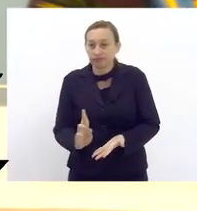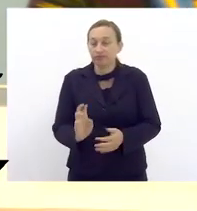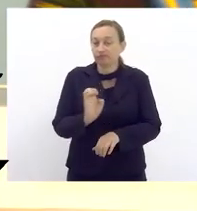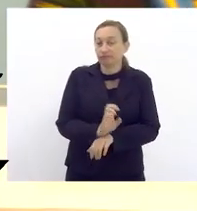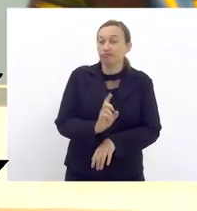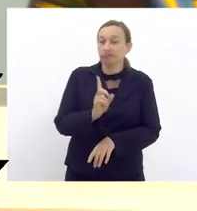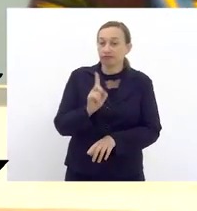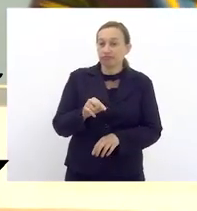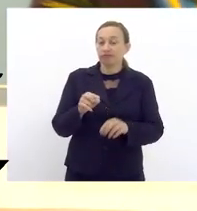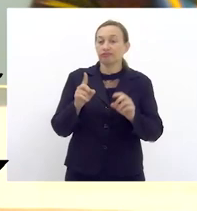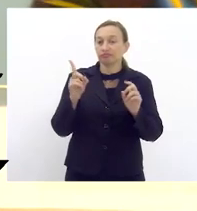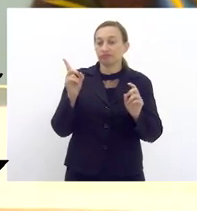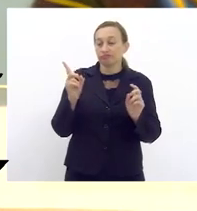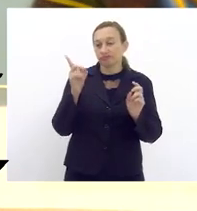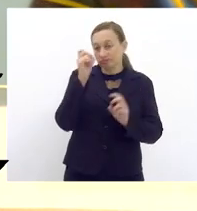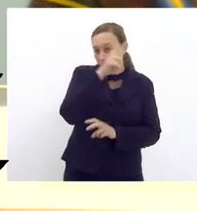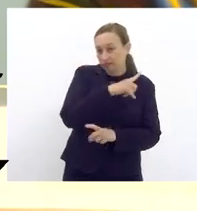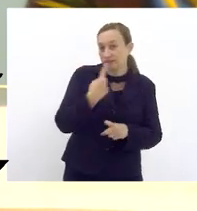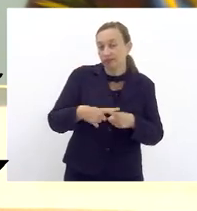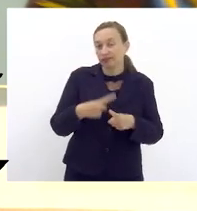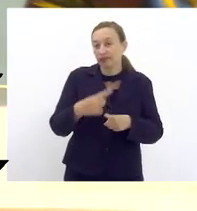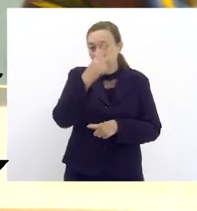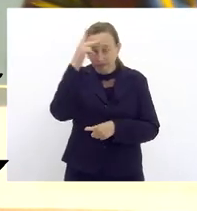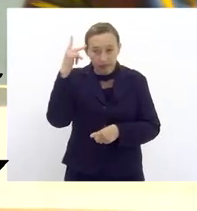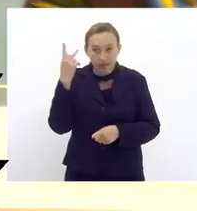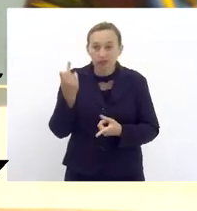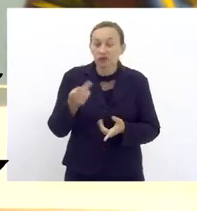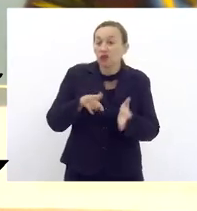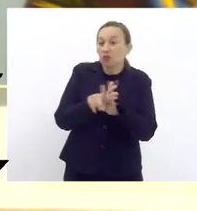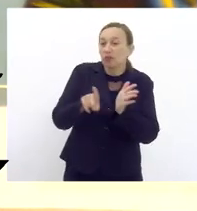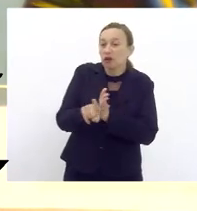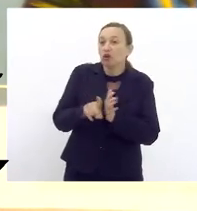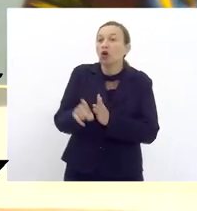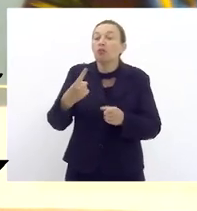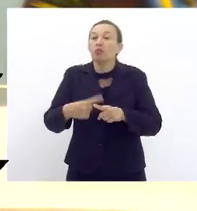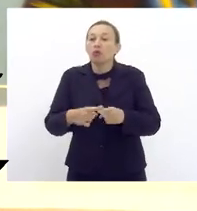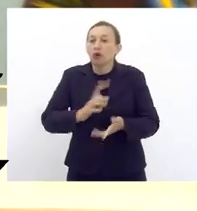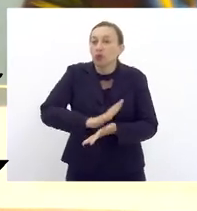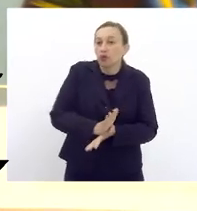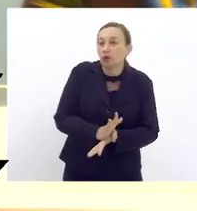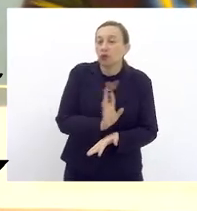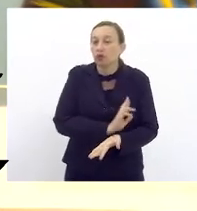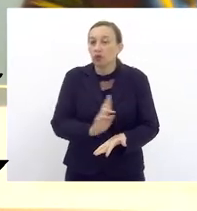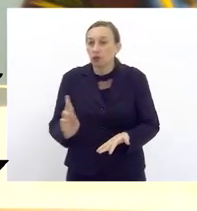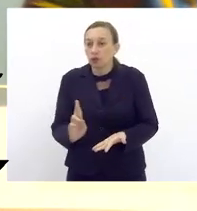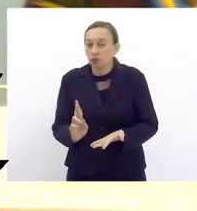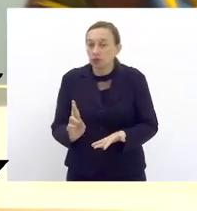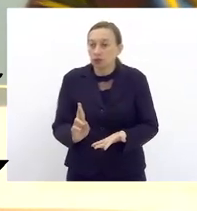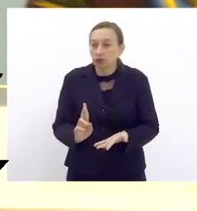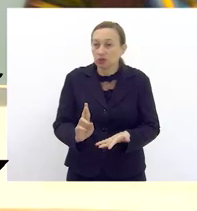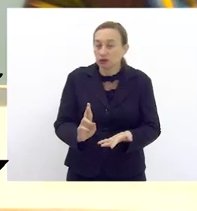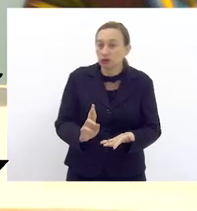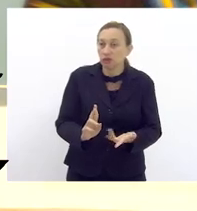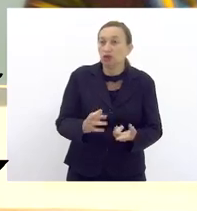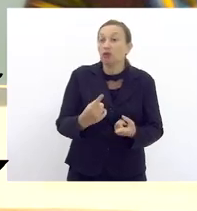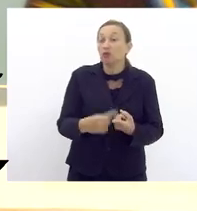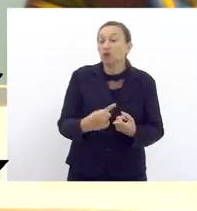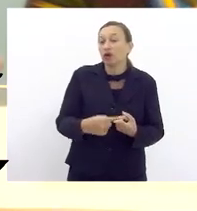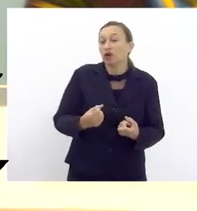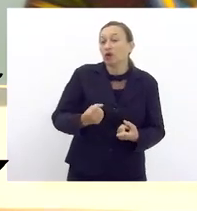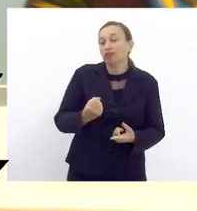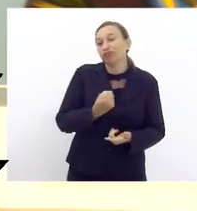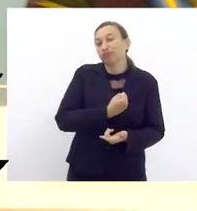né É porque as pessoas perguntam porque o racismo religioso não intolerância religiosa né É exatamente por números